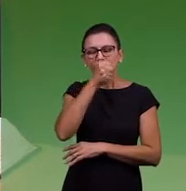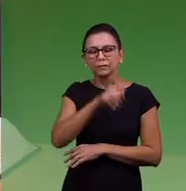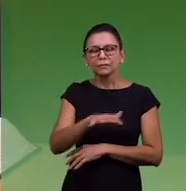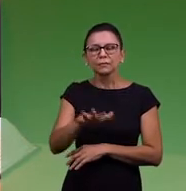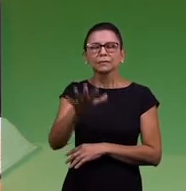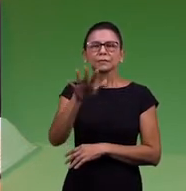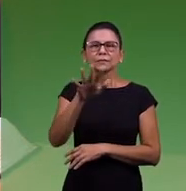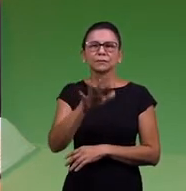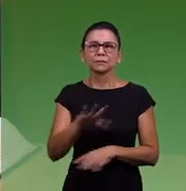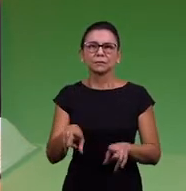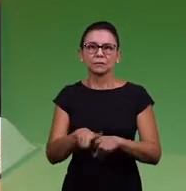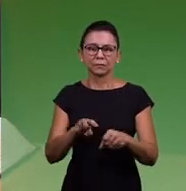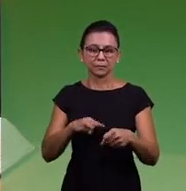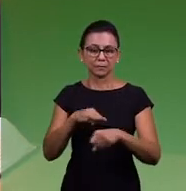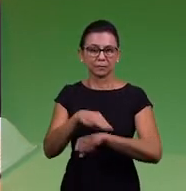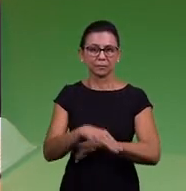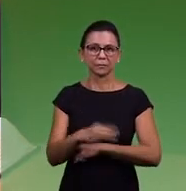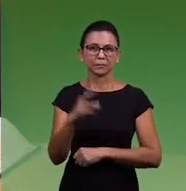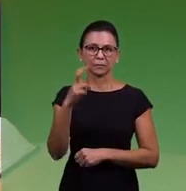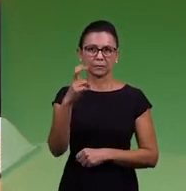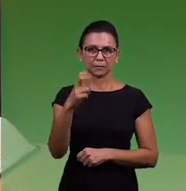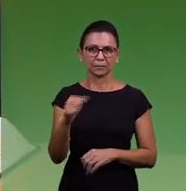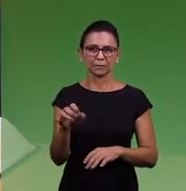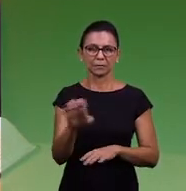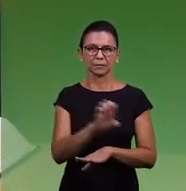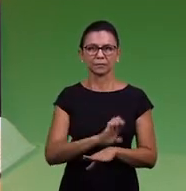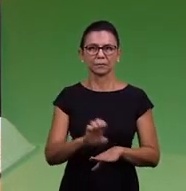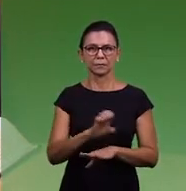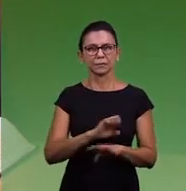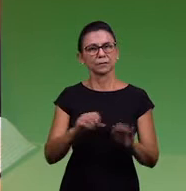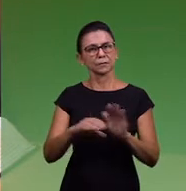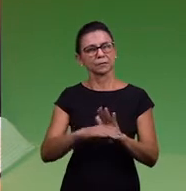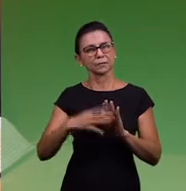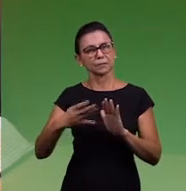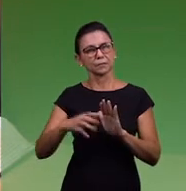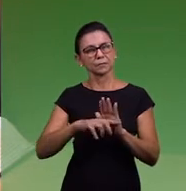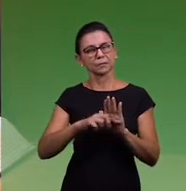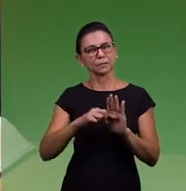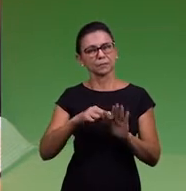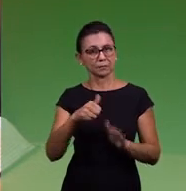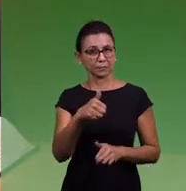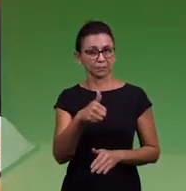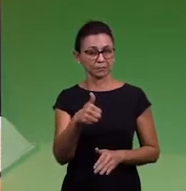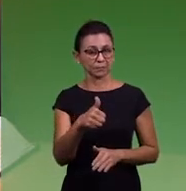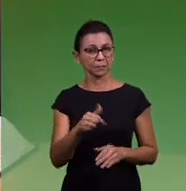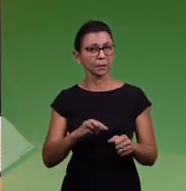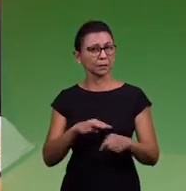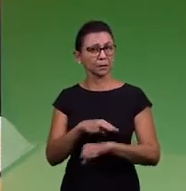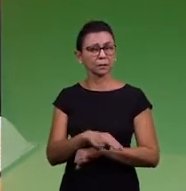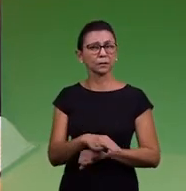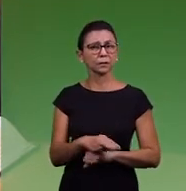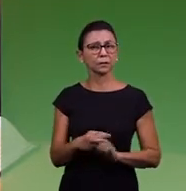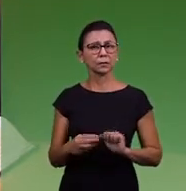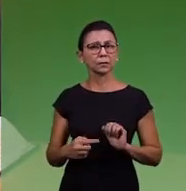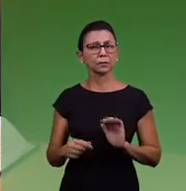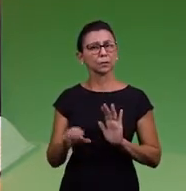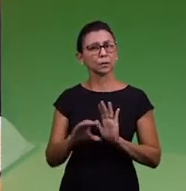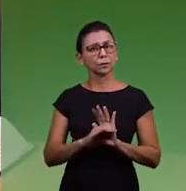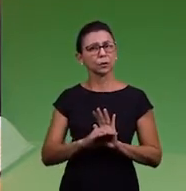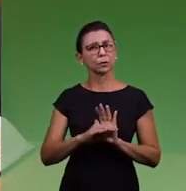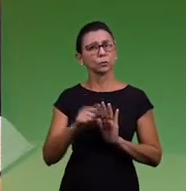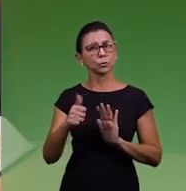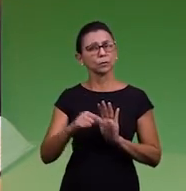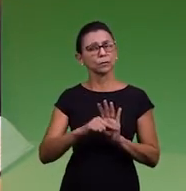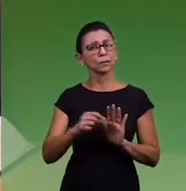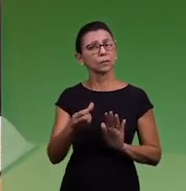ministérios. Quando nós falamos sobre os cinco ministérios de Efésios capítulo 4, verso 11, esses ministérios estão aqui no capítulo 1,